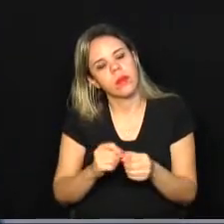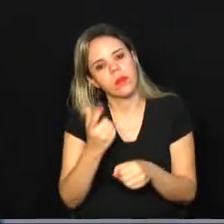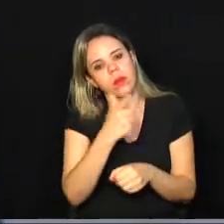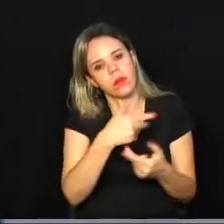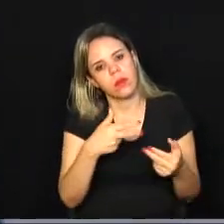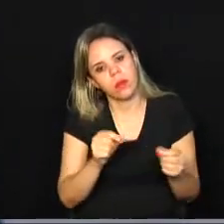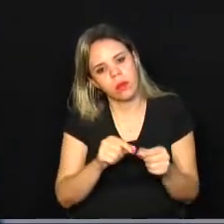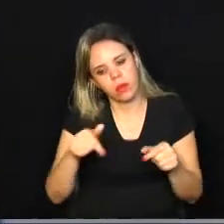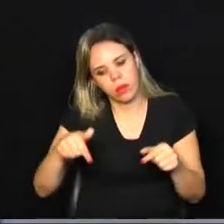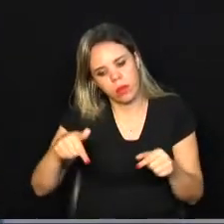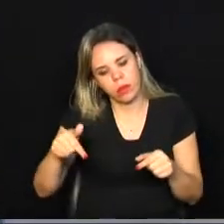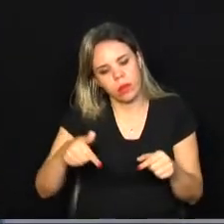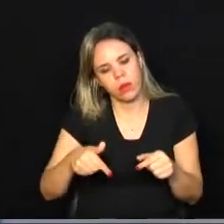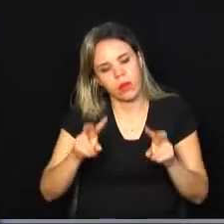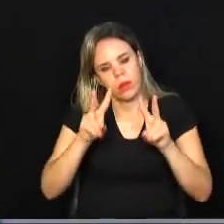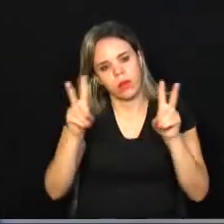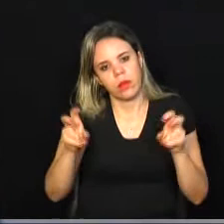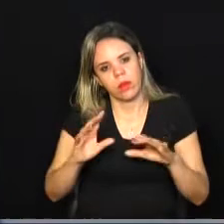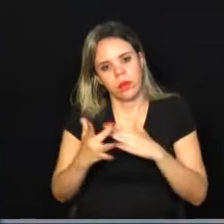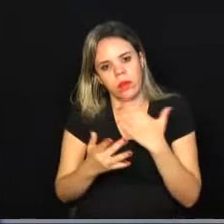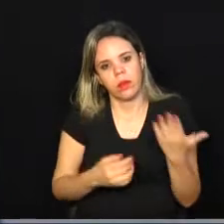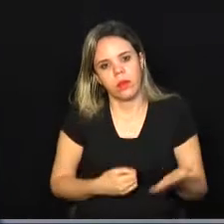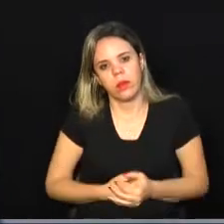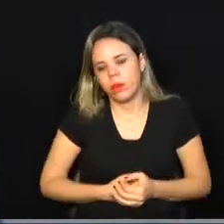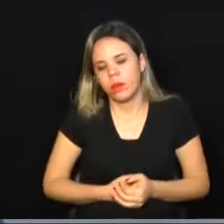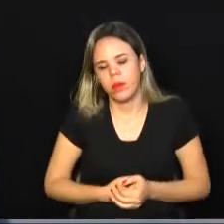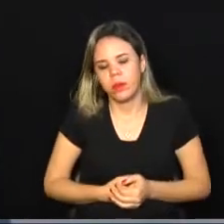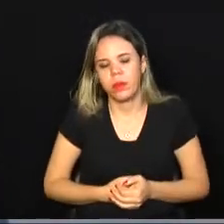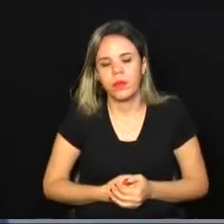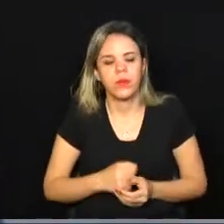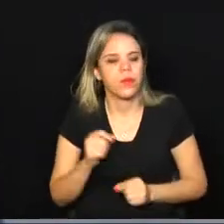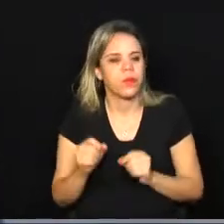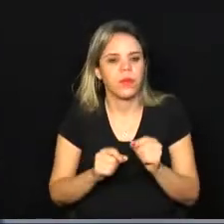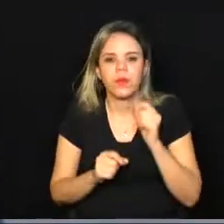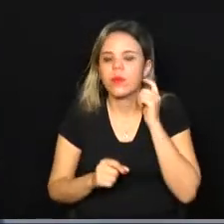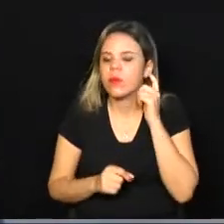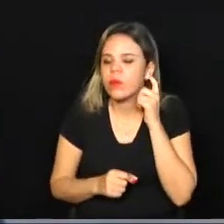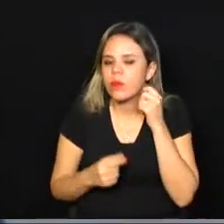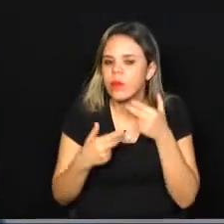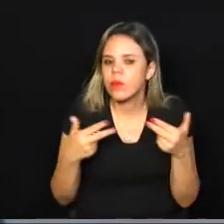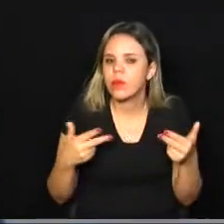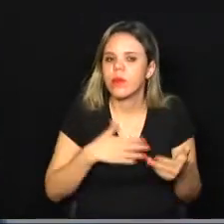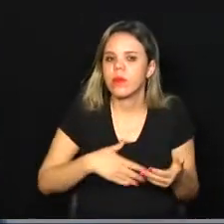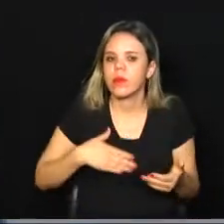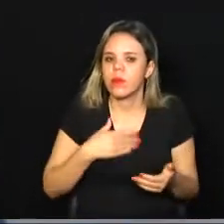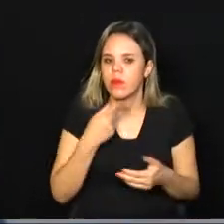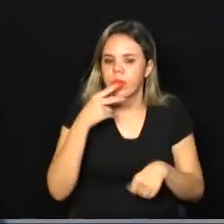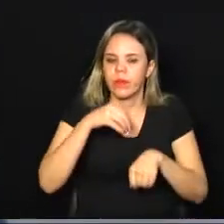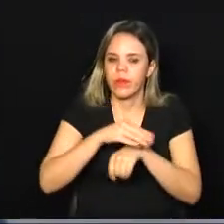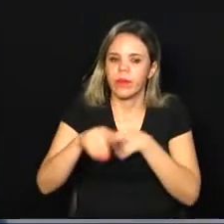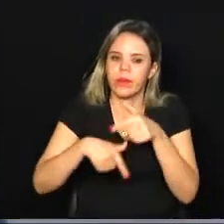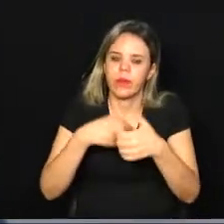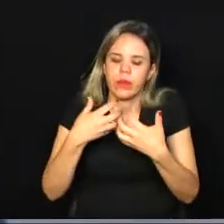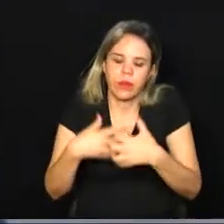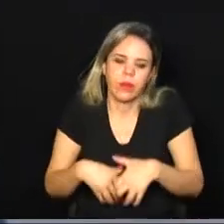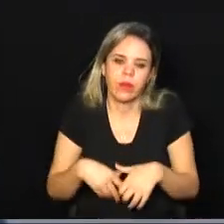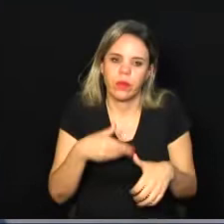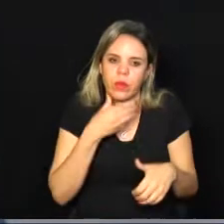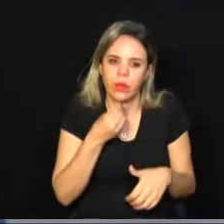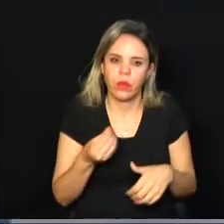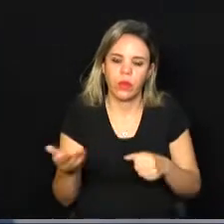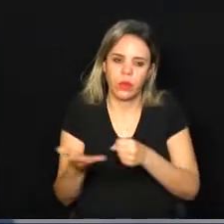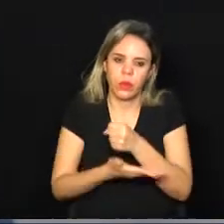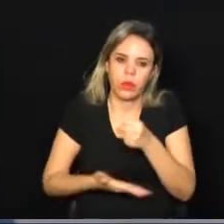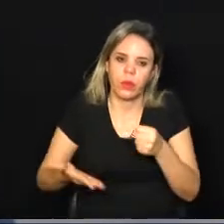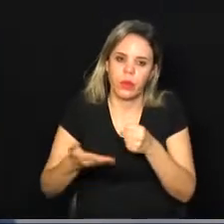ponto aqui, né, em relação à rede social, Gabriel, que é uma das coisas que eu gosto bastante de trabalhar com os meninos da